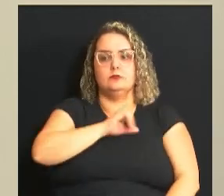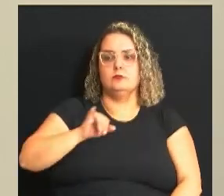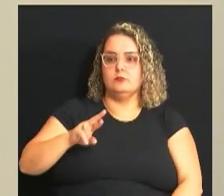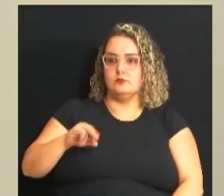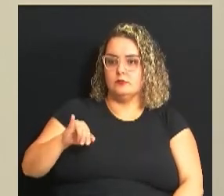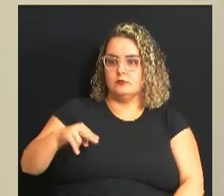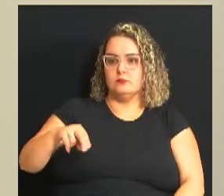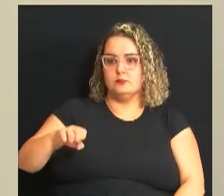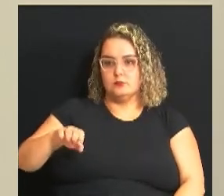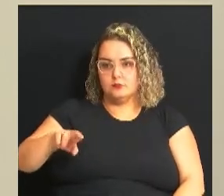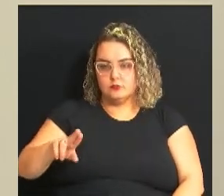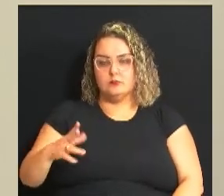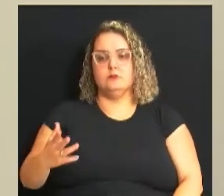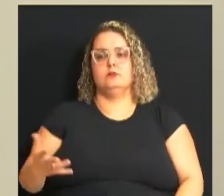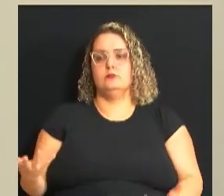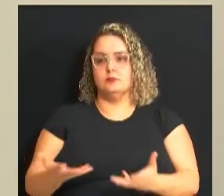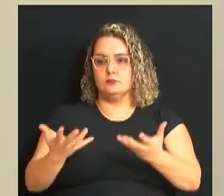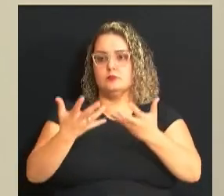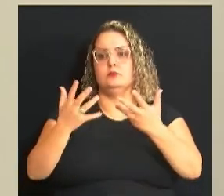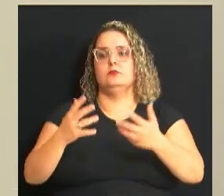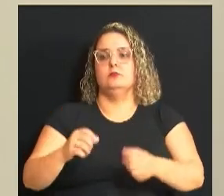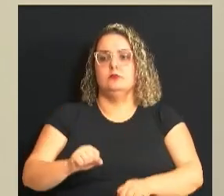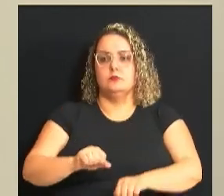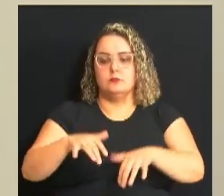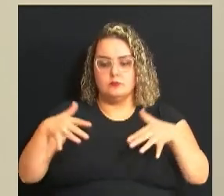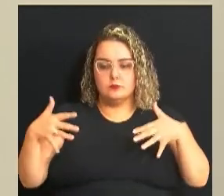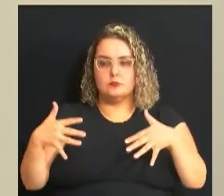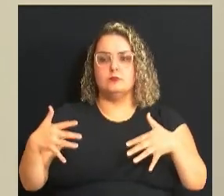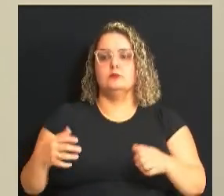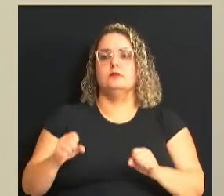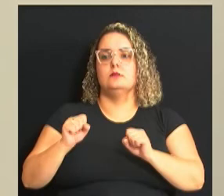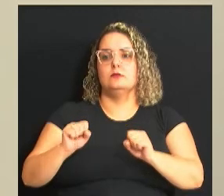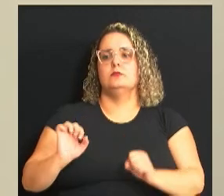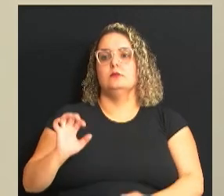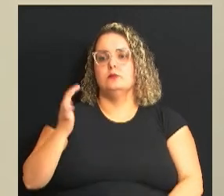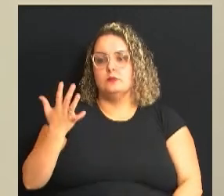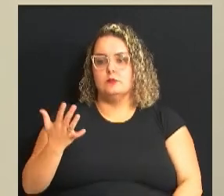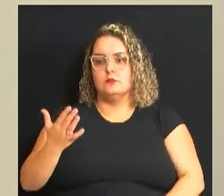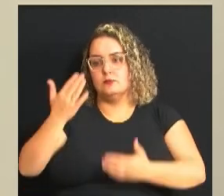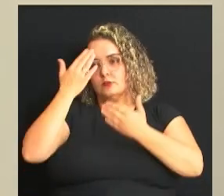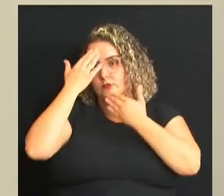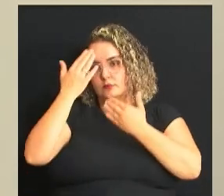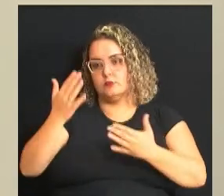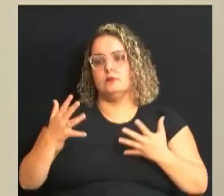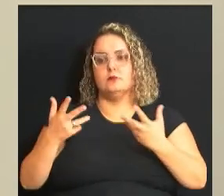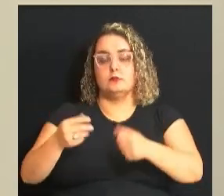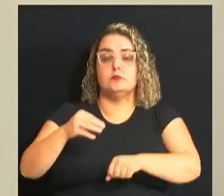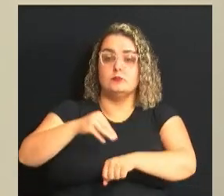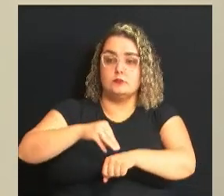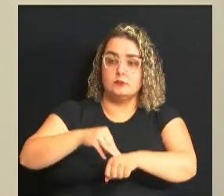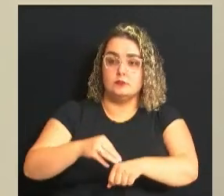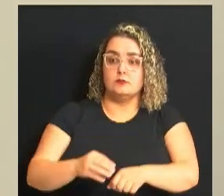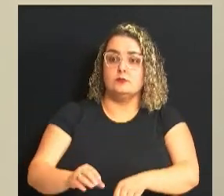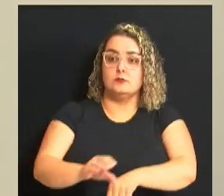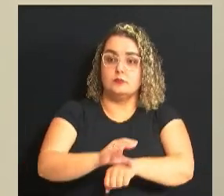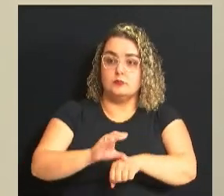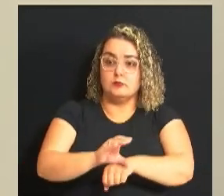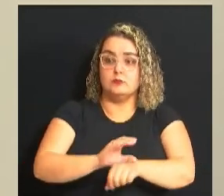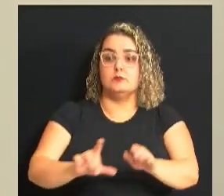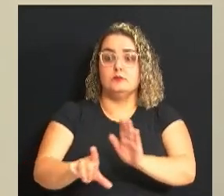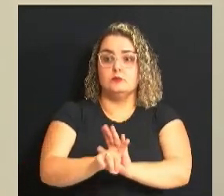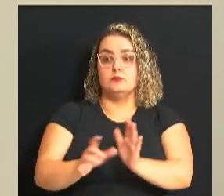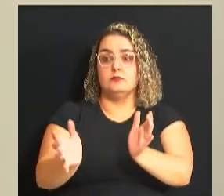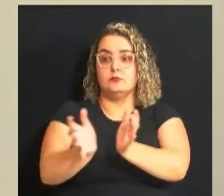tem colaborado para que essas audiências pudessem acontecer, agradecer a todos os membros da Comissão de Legalidade, minha equipe,